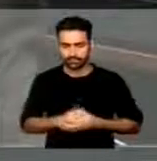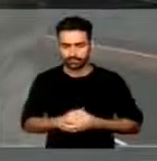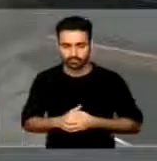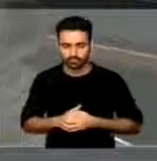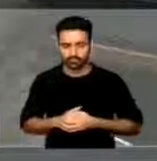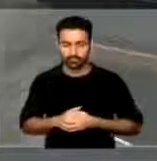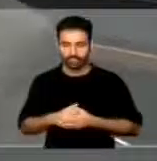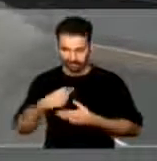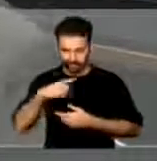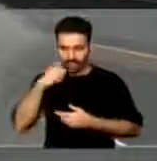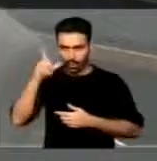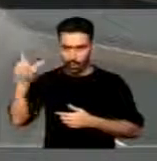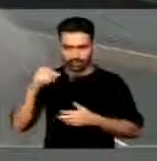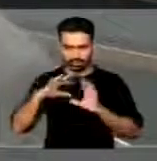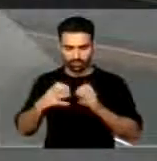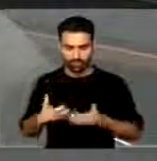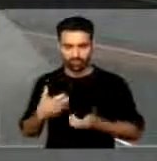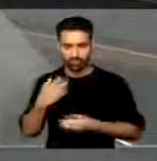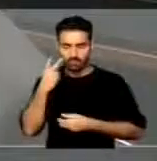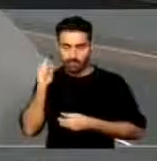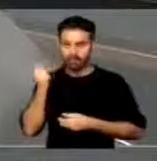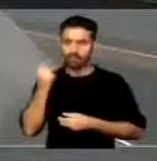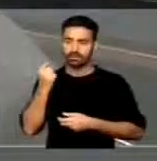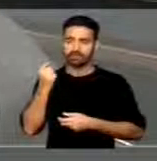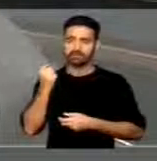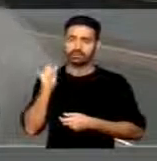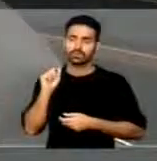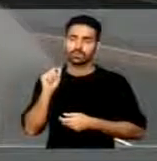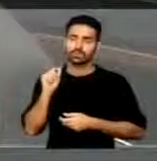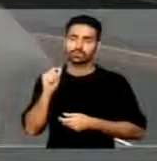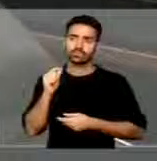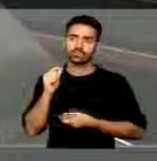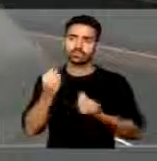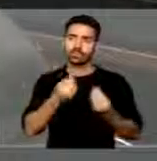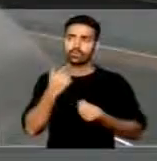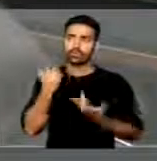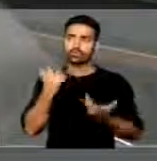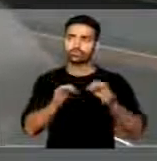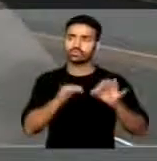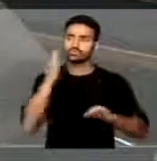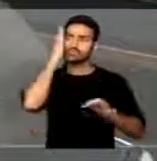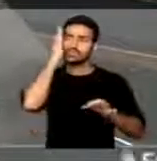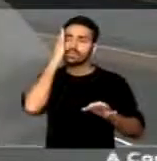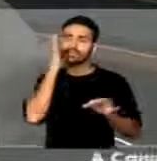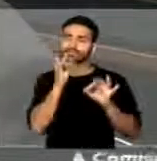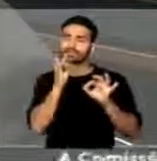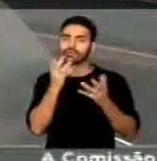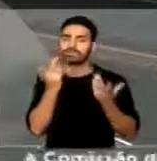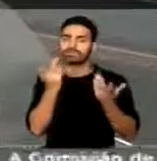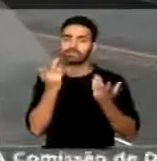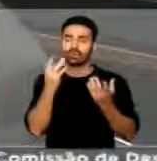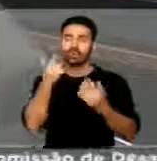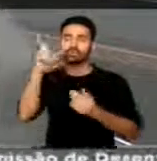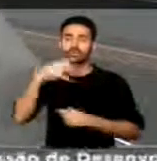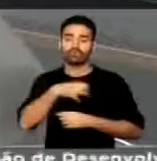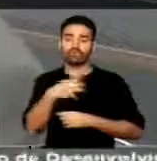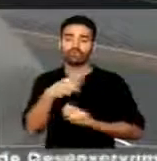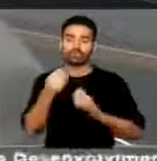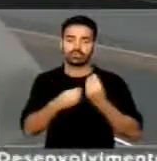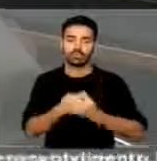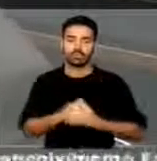Tem outras maneiras para ter acesso ao que o juiz queria? Que outras maneiras são essas? Você falou